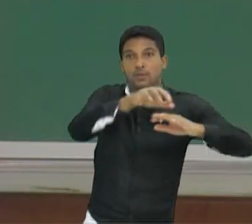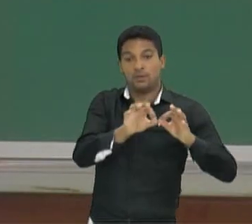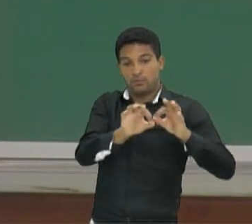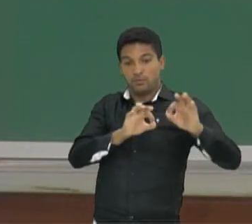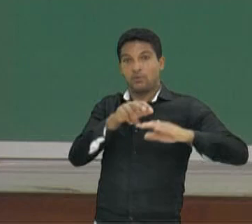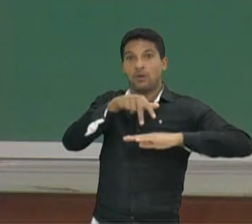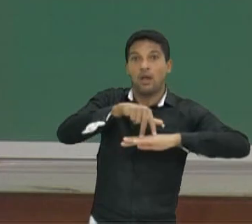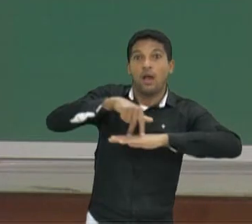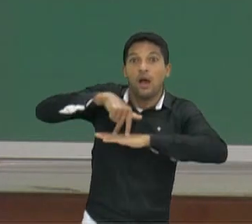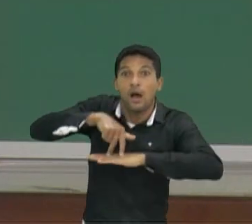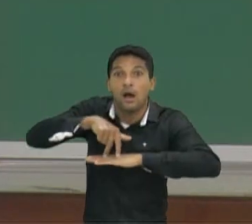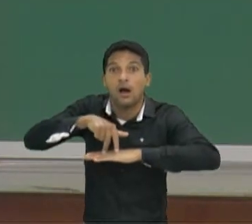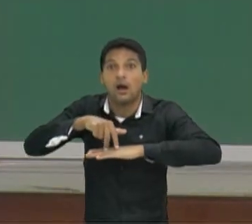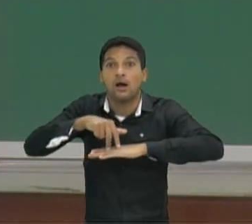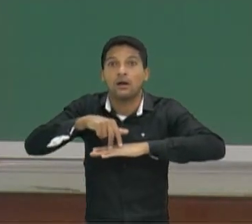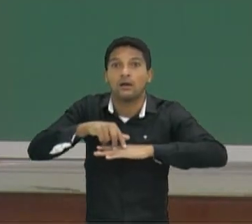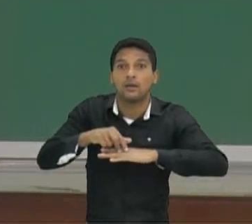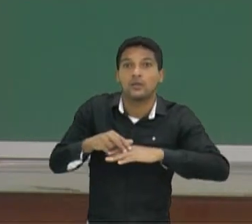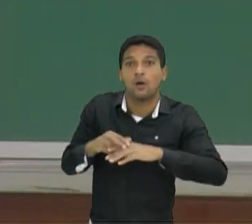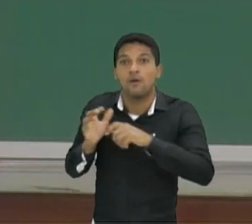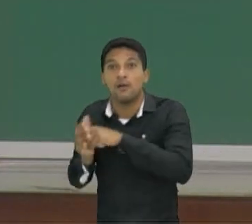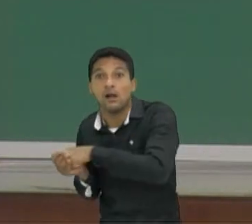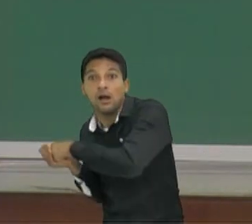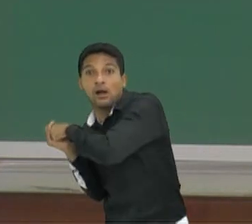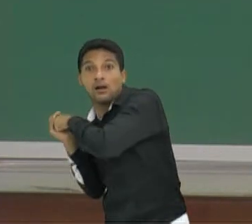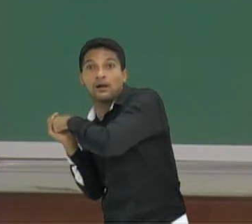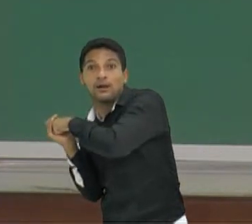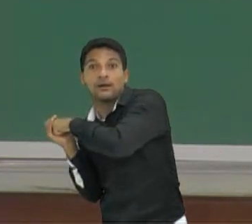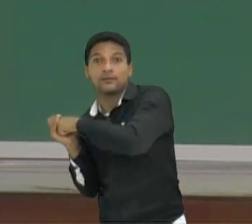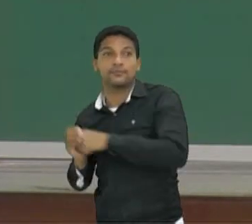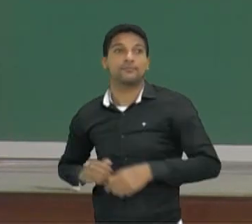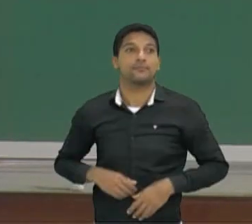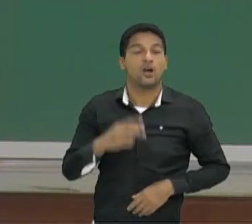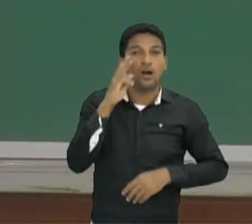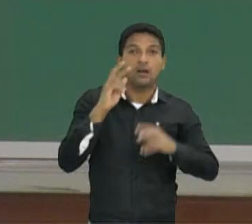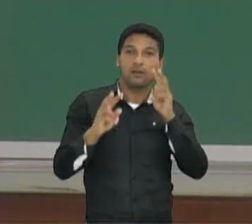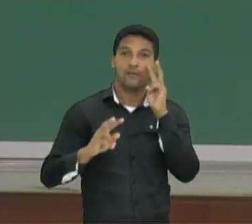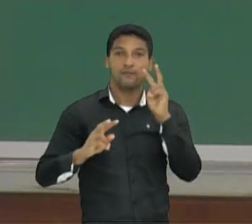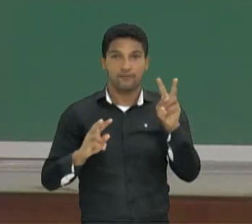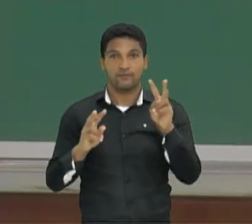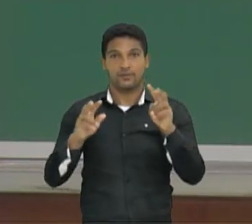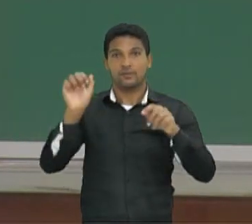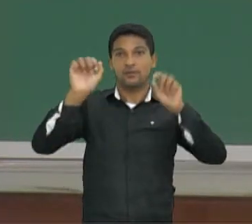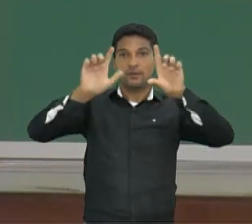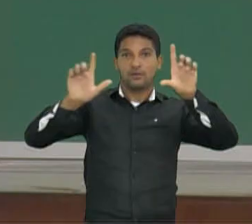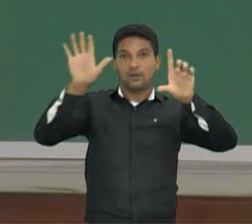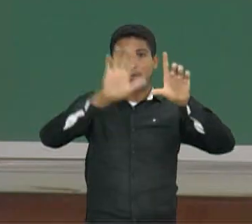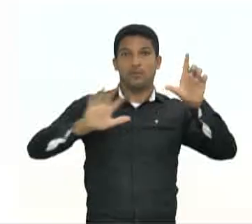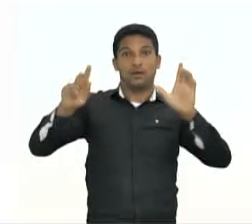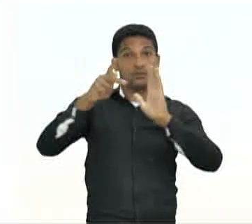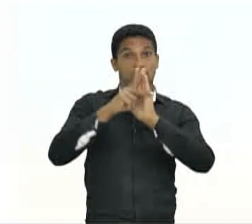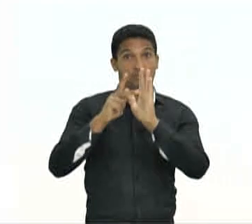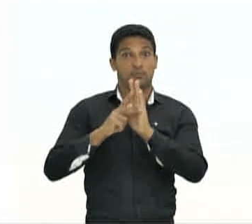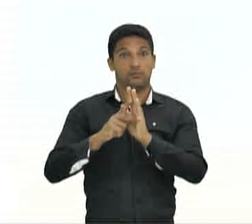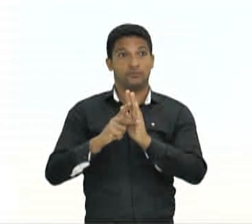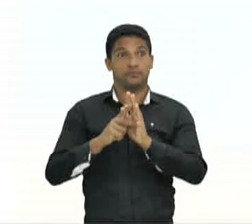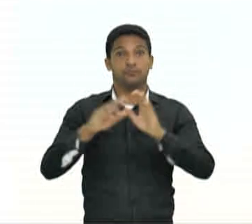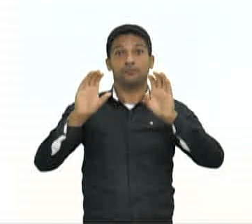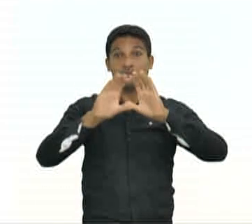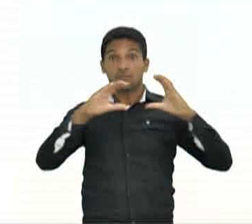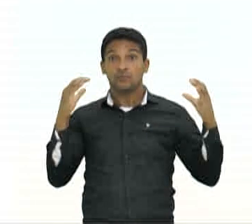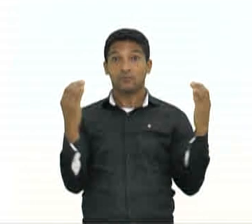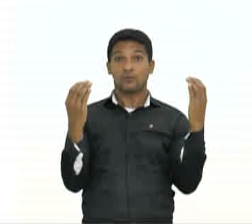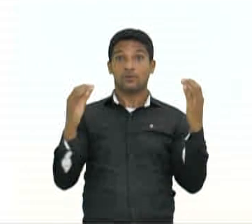18,44 metros. Então, o campo de beisebol tem este estilo aqui, como vocês podem estar vendo nesta imagem. Então, aqui é